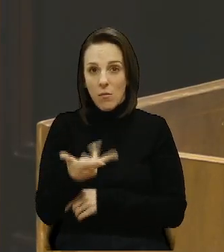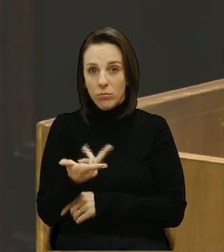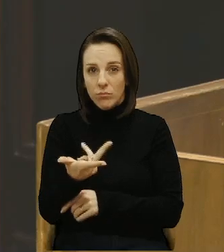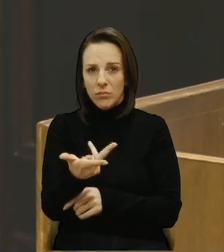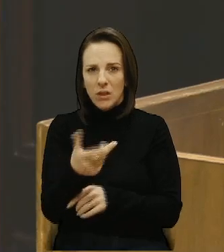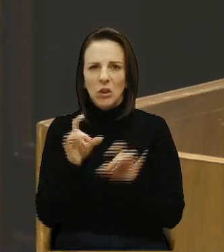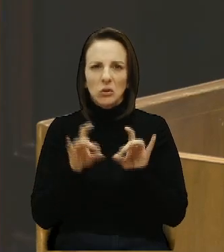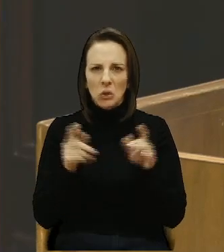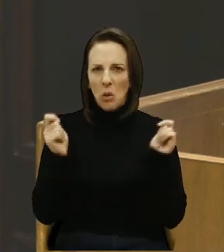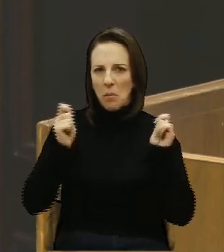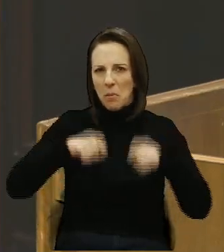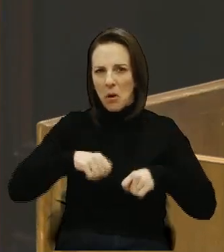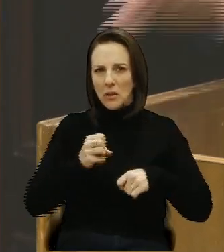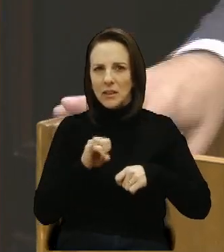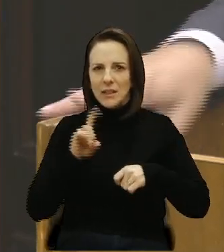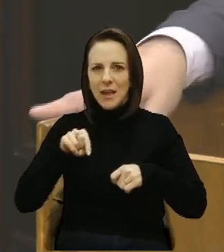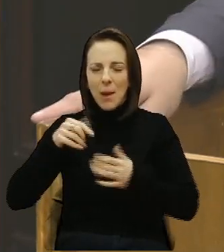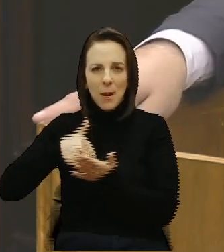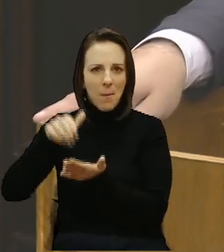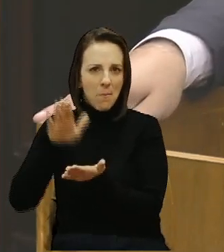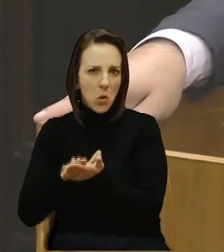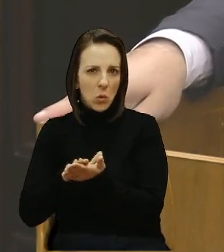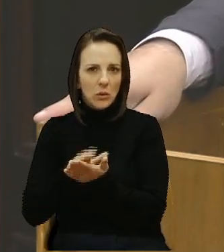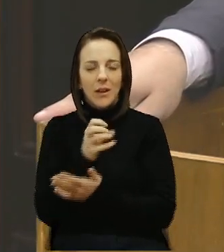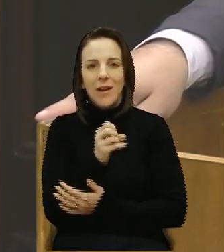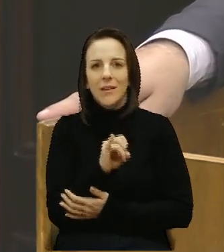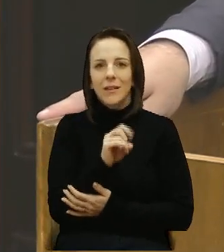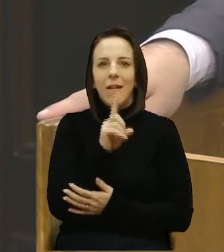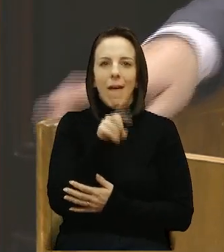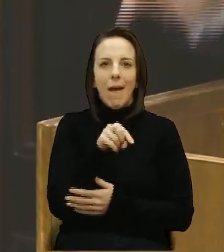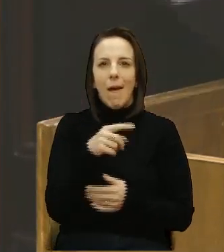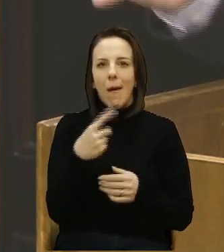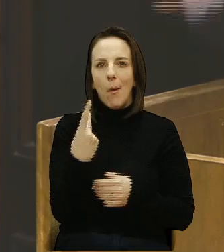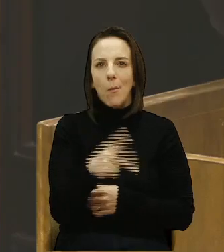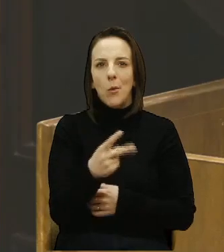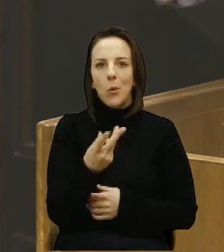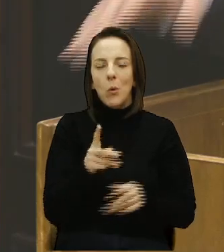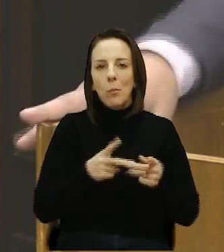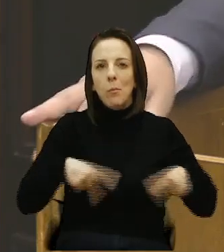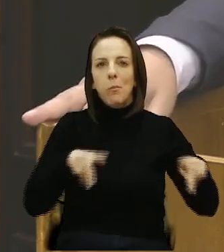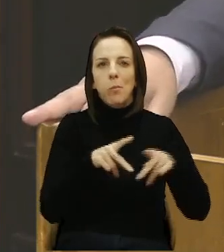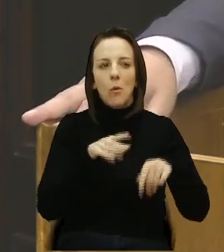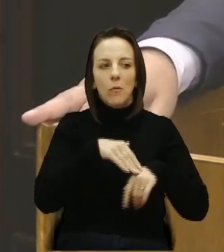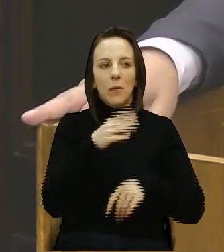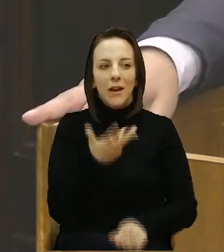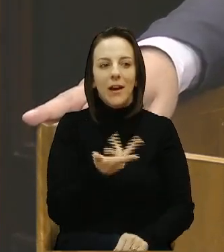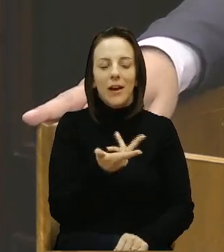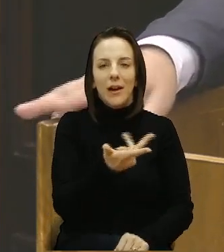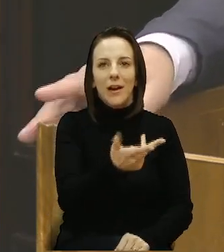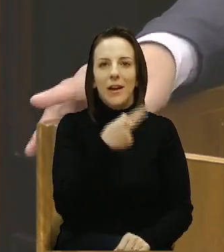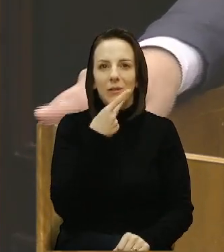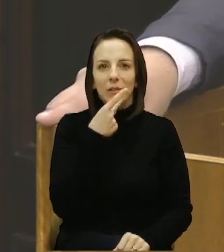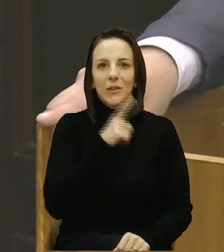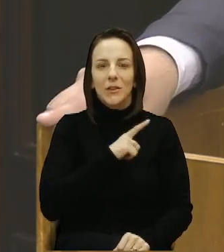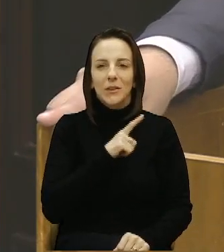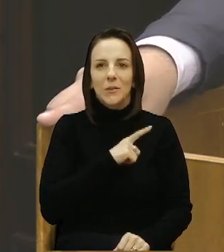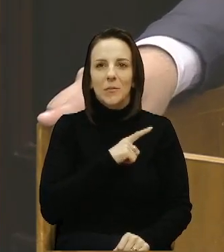para o ônibus andar mais ligeiro, não pode? É uma reflexão que precisamos fazer. Não voto. Se votasse, votaria sim. E acho